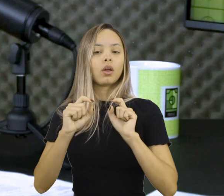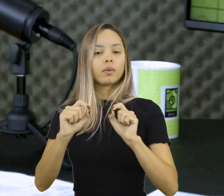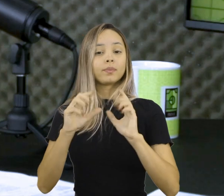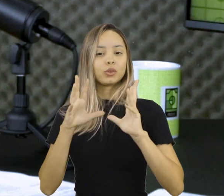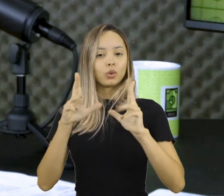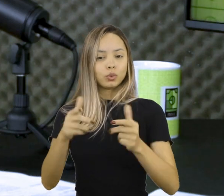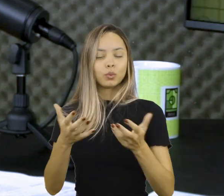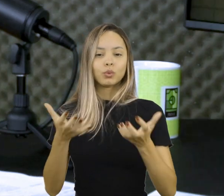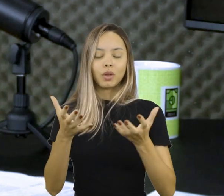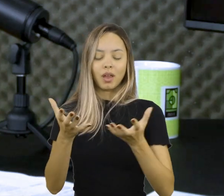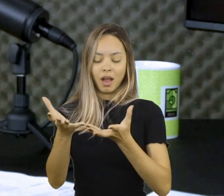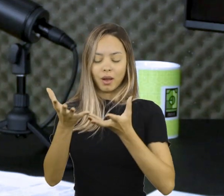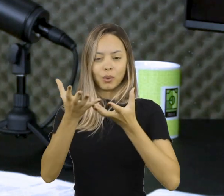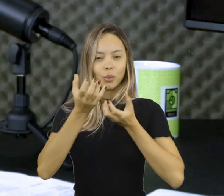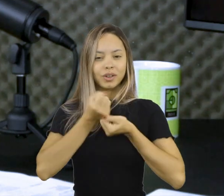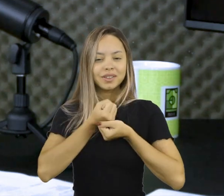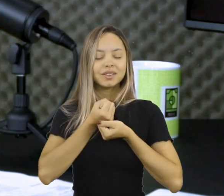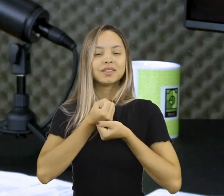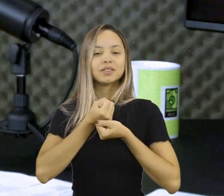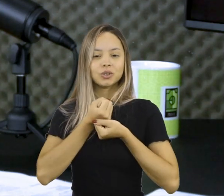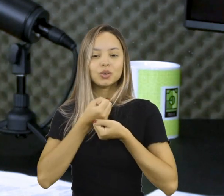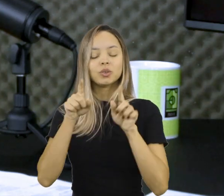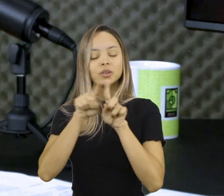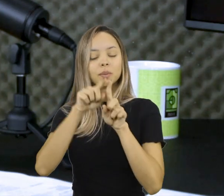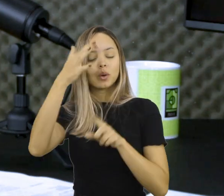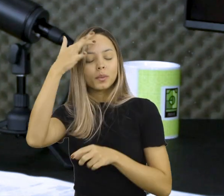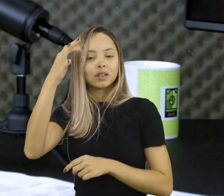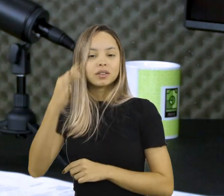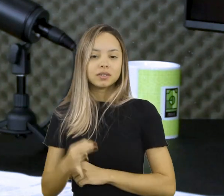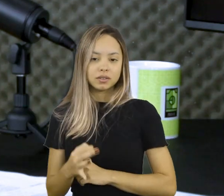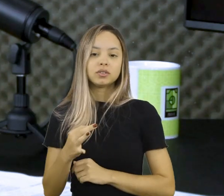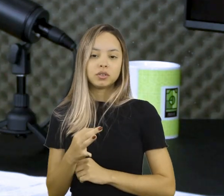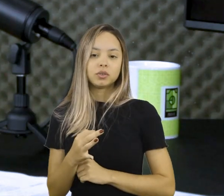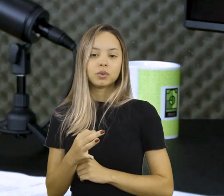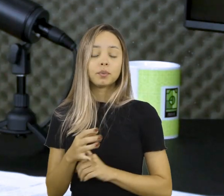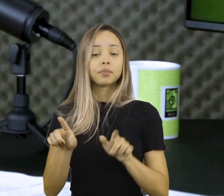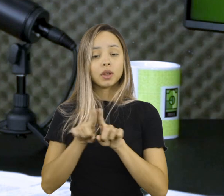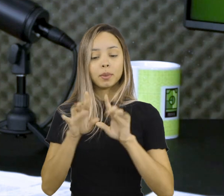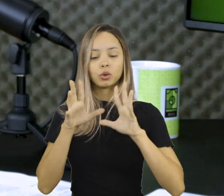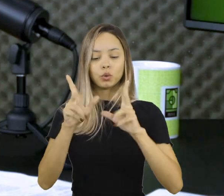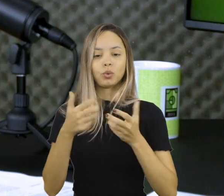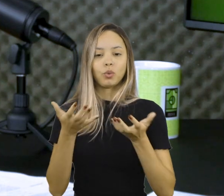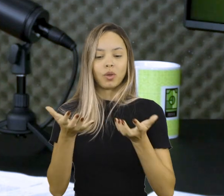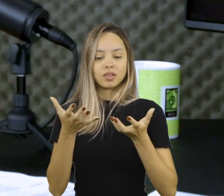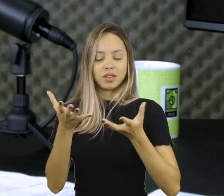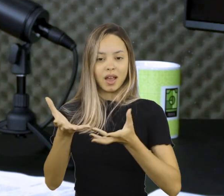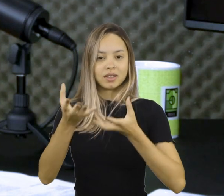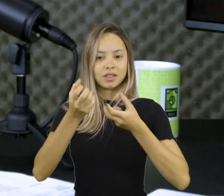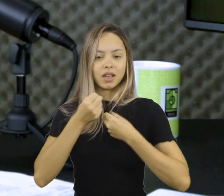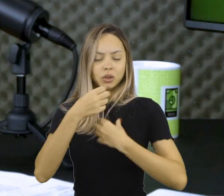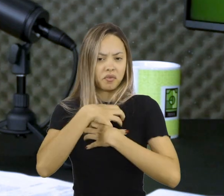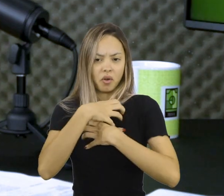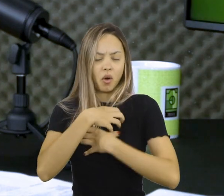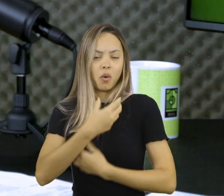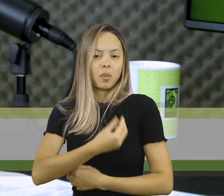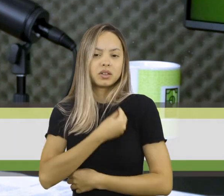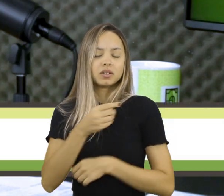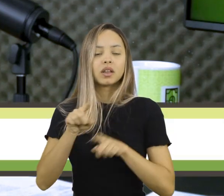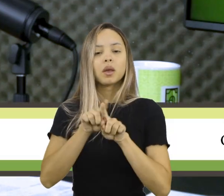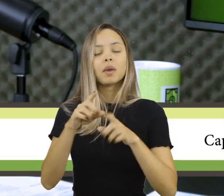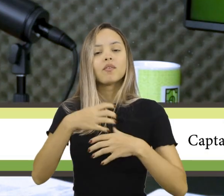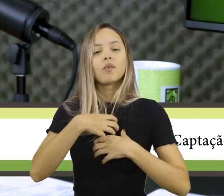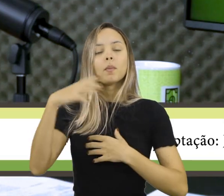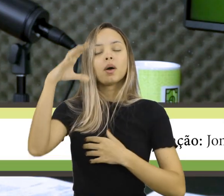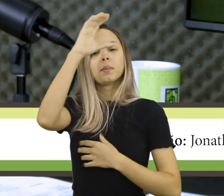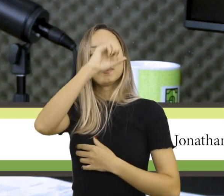contas todo mundo quer ser acolhido compreendido e todo mundo quer ser aceito na sua forma de ser no seu